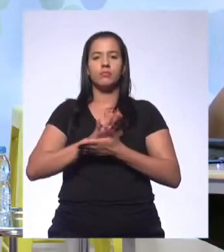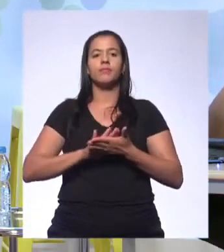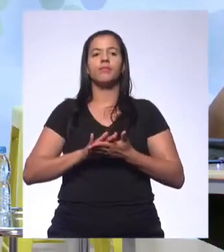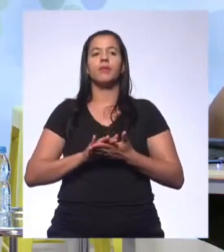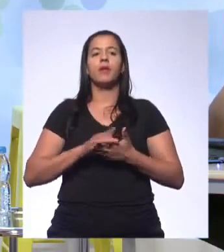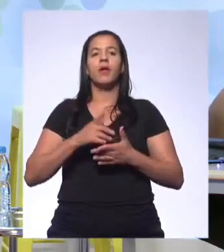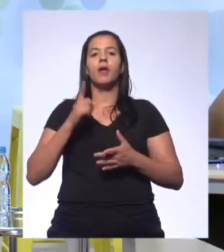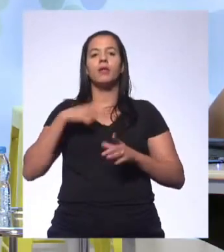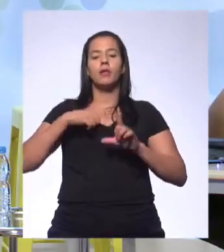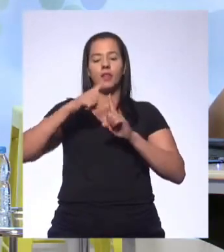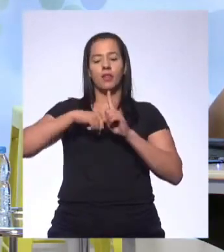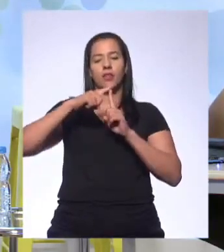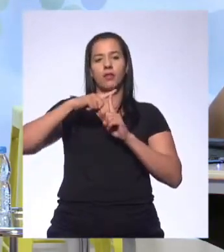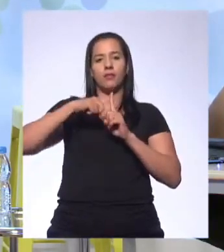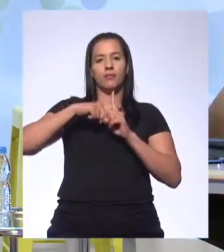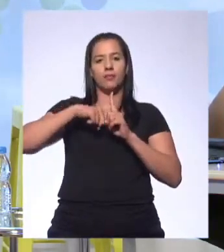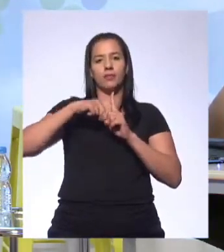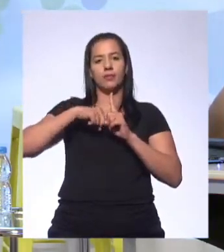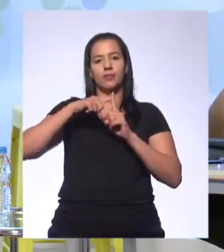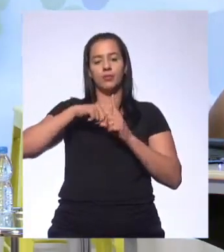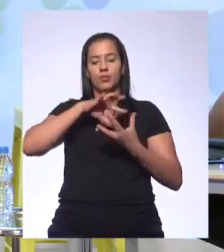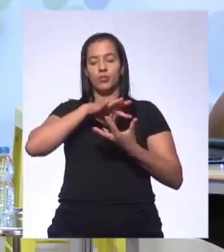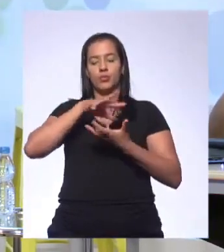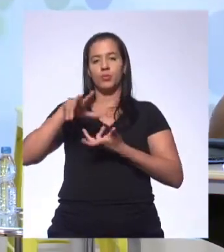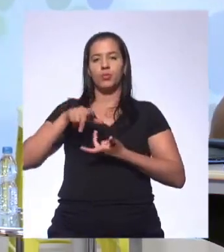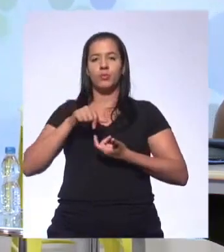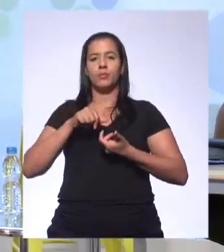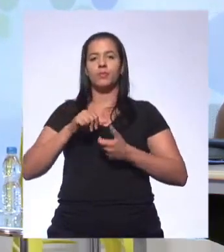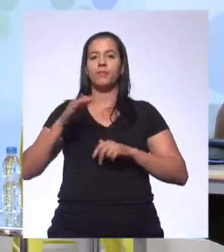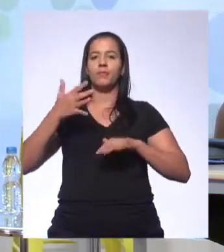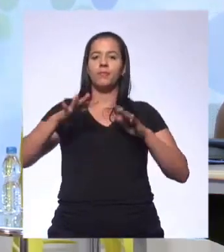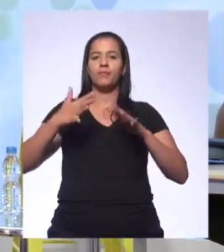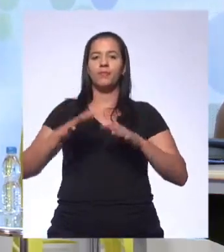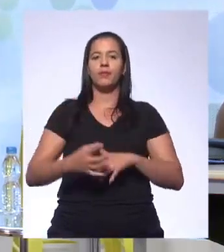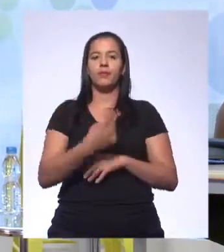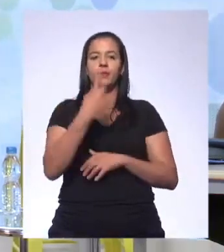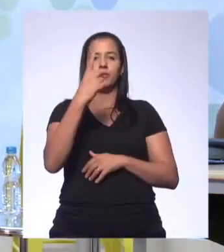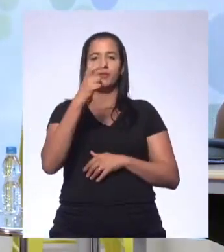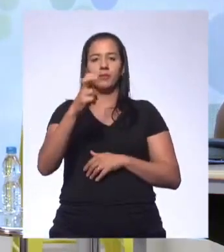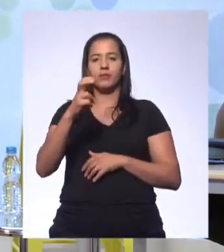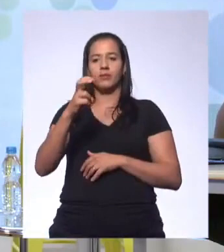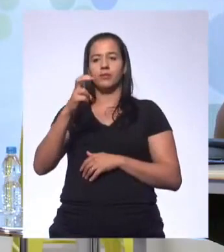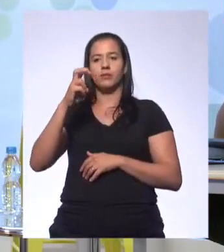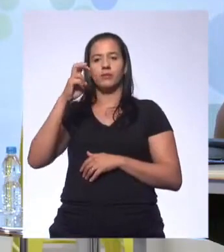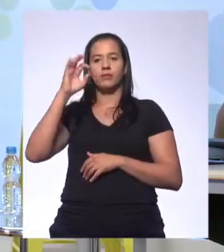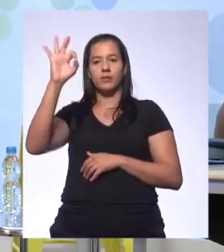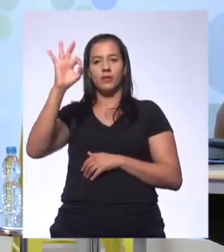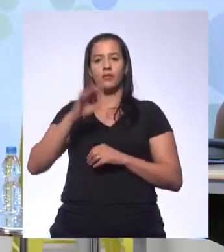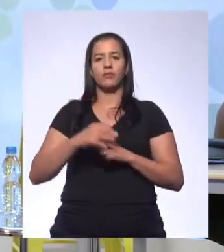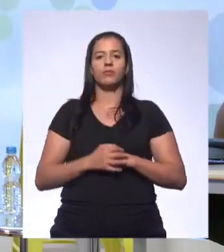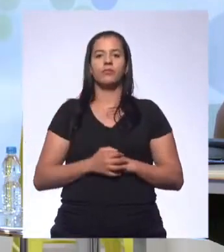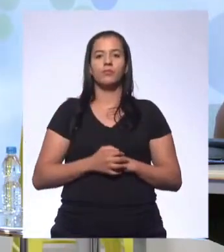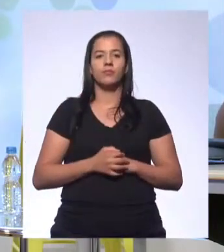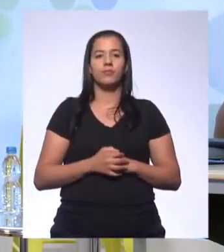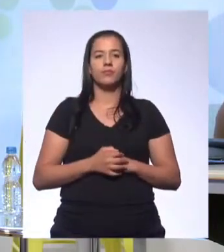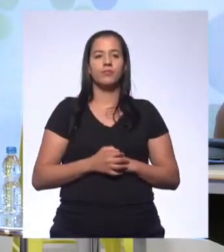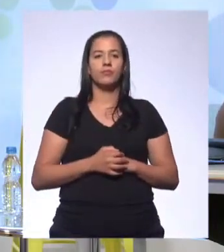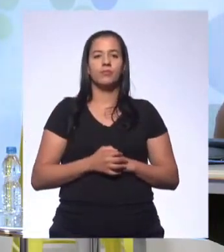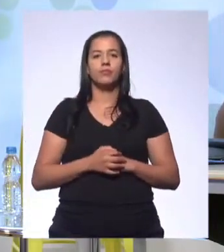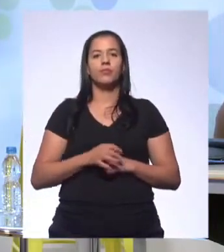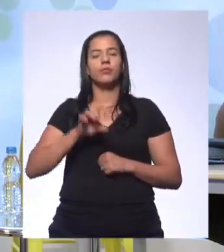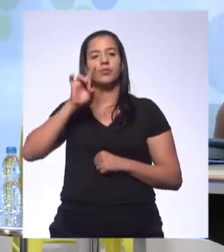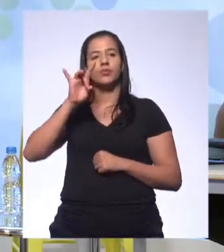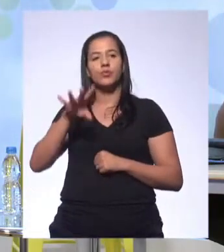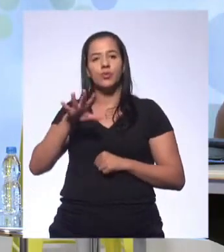A temperatura média do planeta é de aproximadamente 15 graus Celsius. Certo? Só